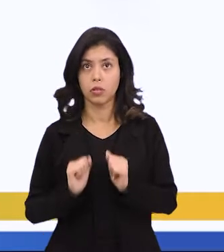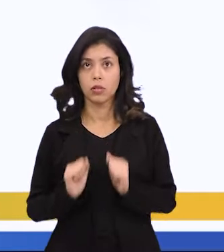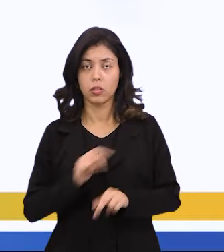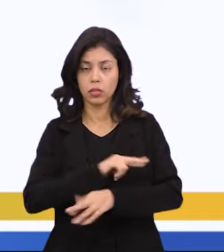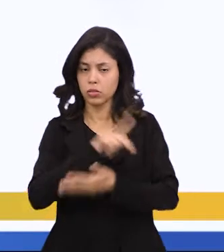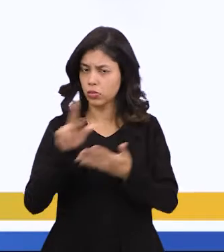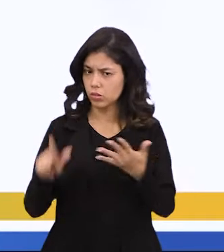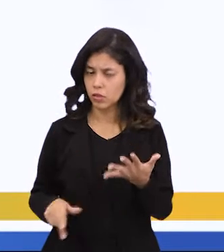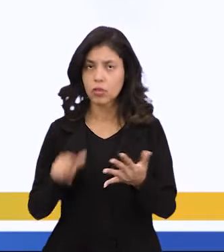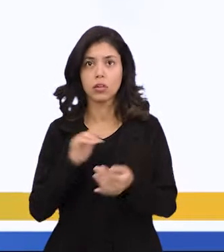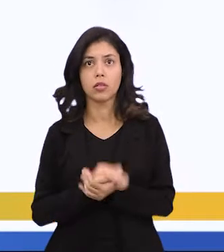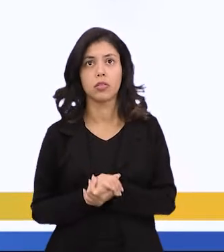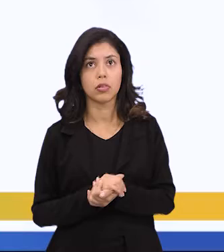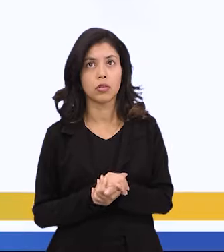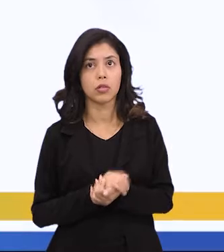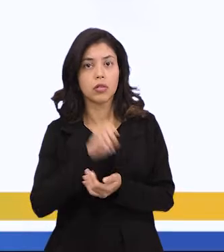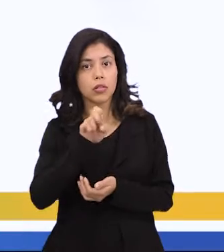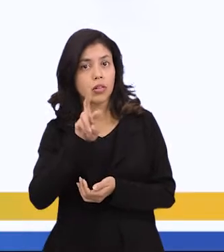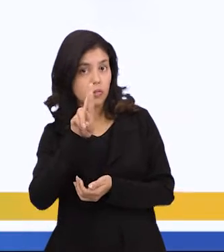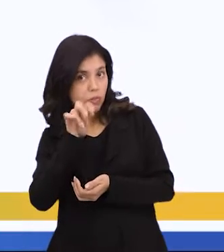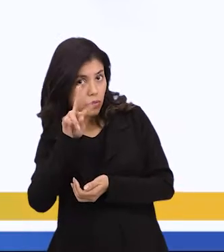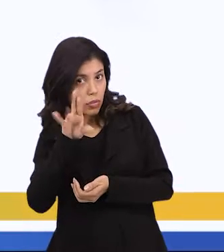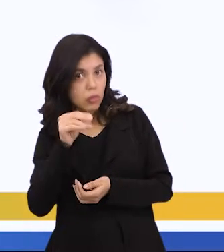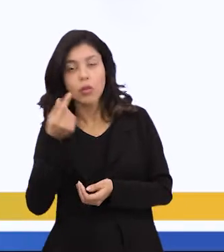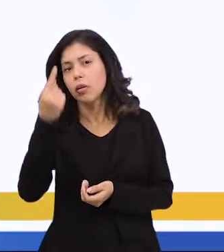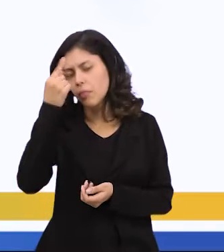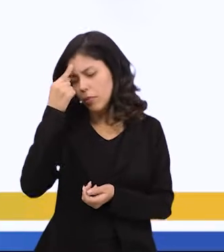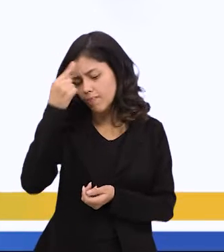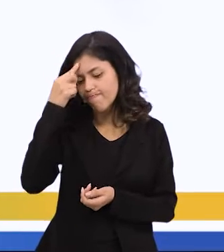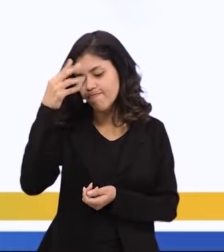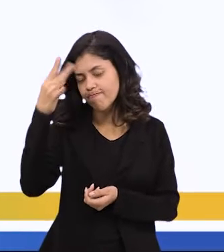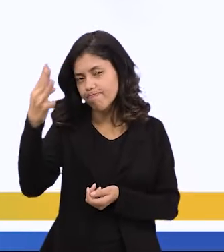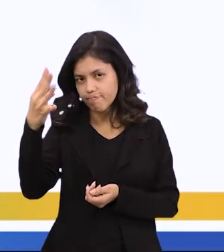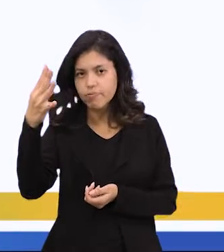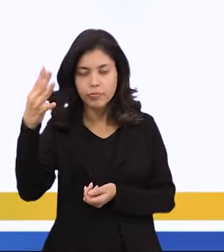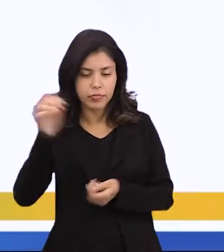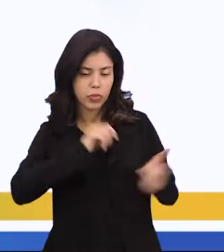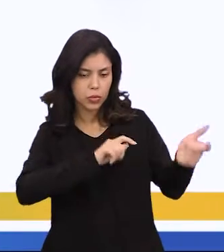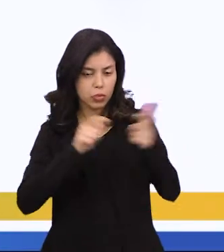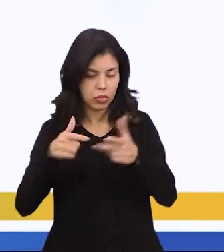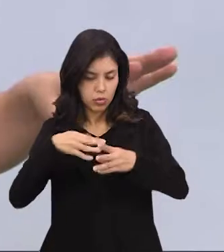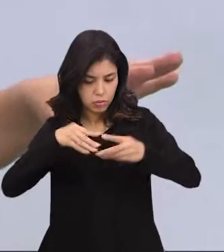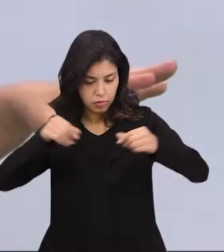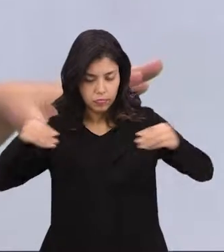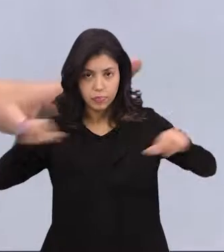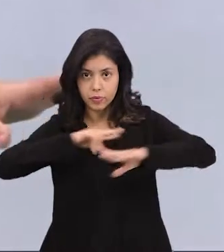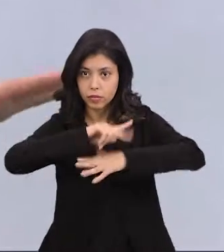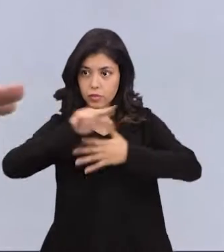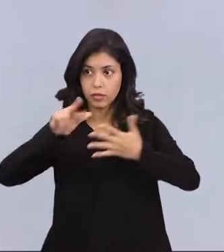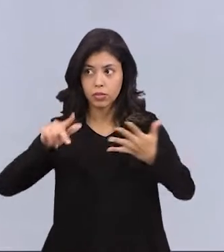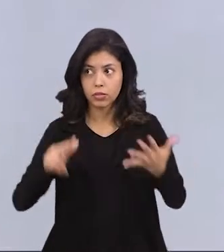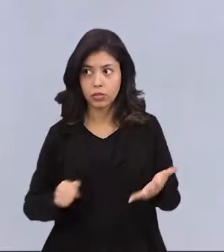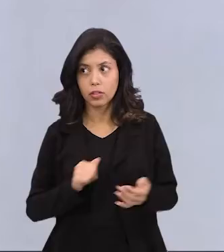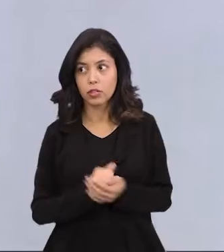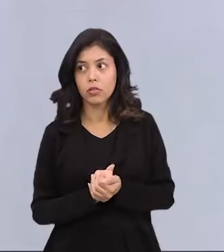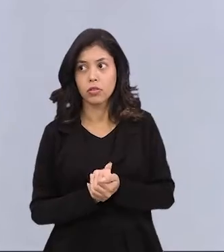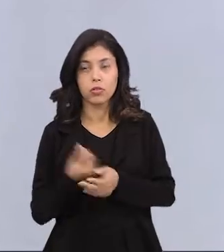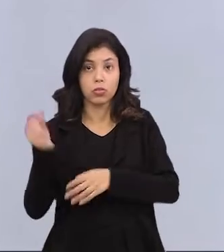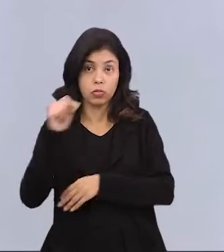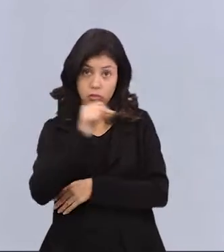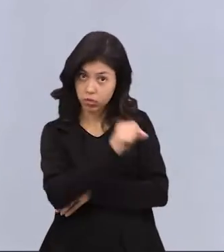ter diversos eventos. Imaginem que nós temos uma área de terra com vários tipos de